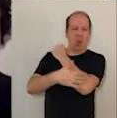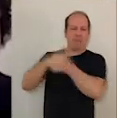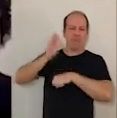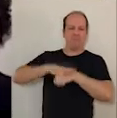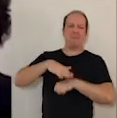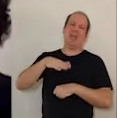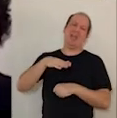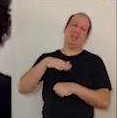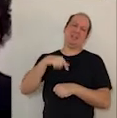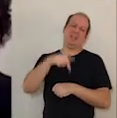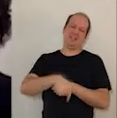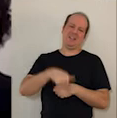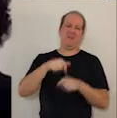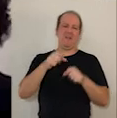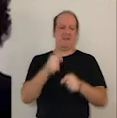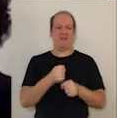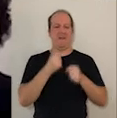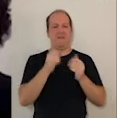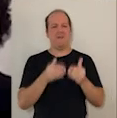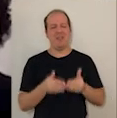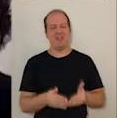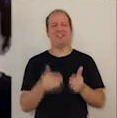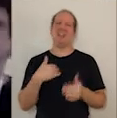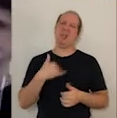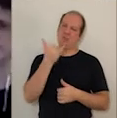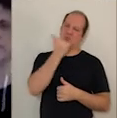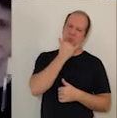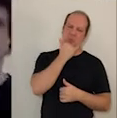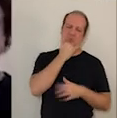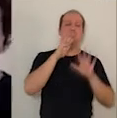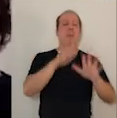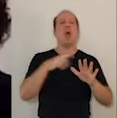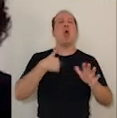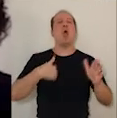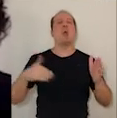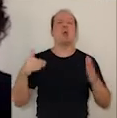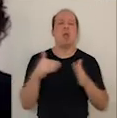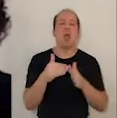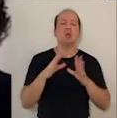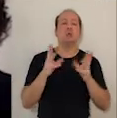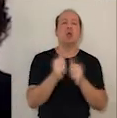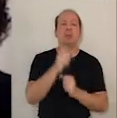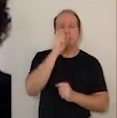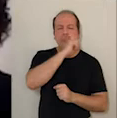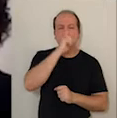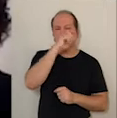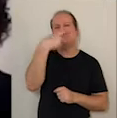estar brincando. Leone me insulta, excelência, mas quero torcer-lhe as mentiras na própria